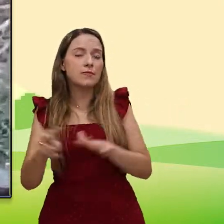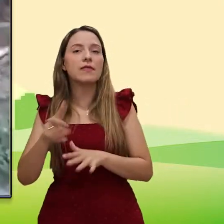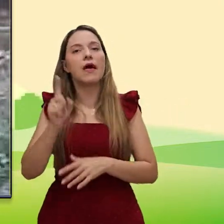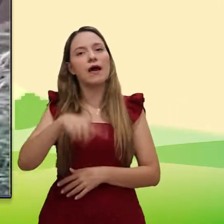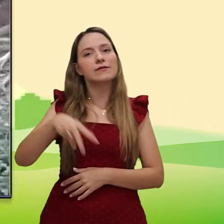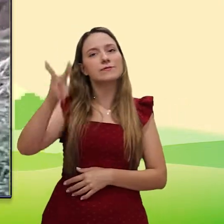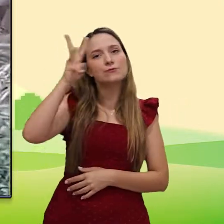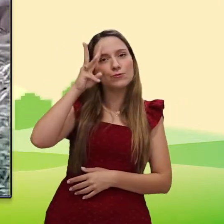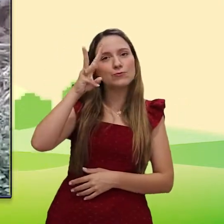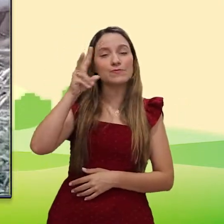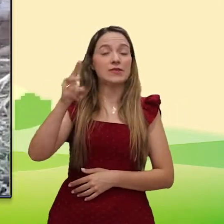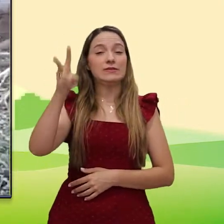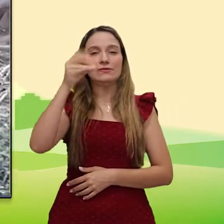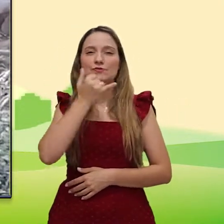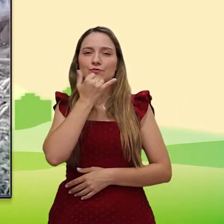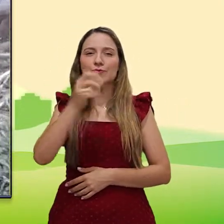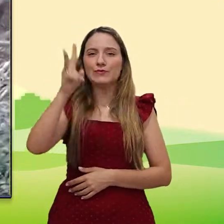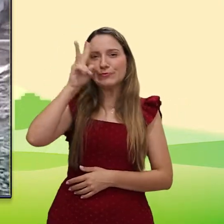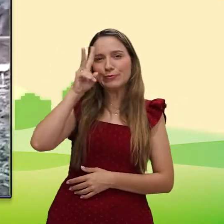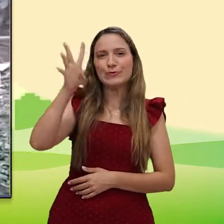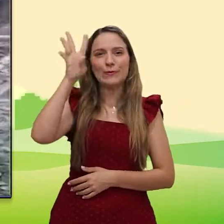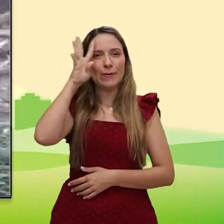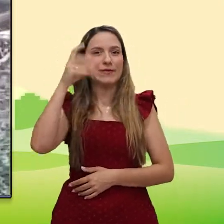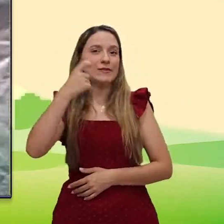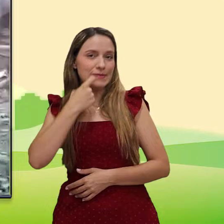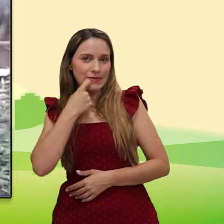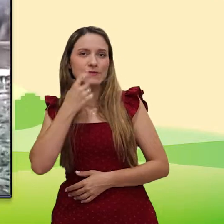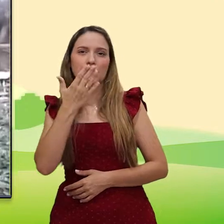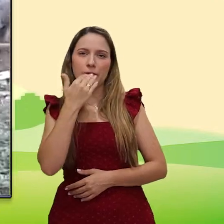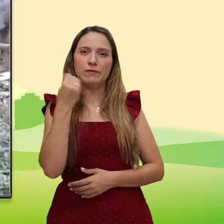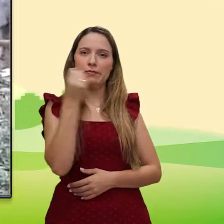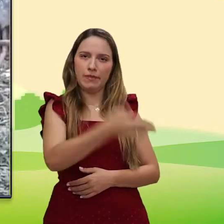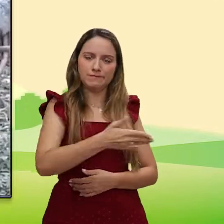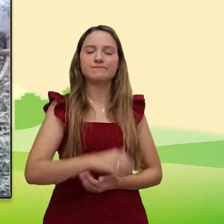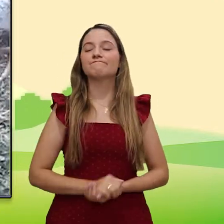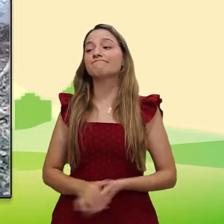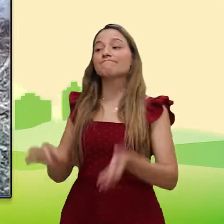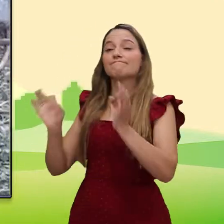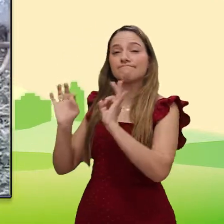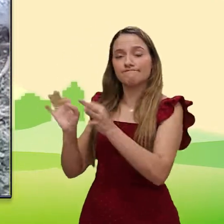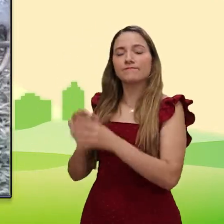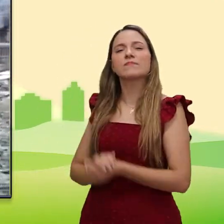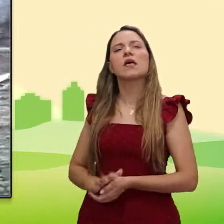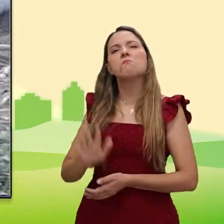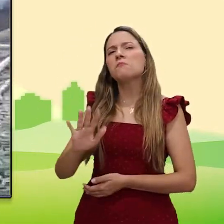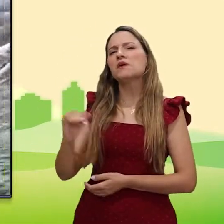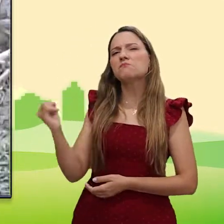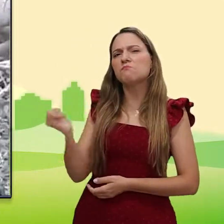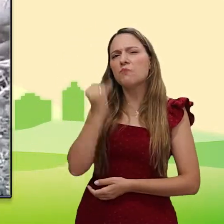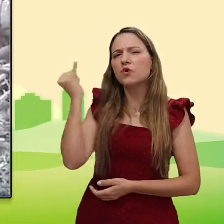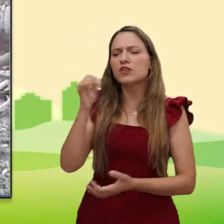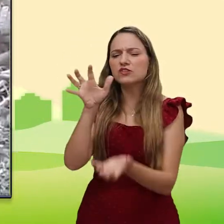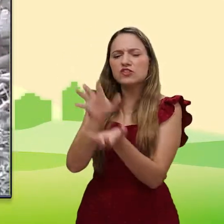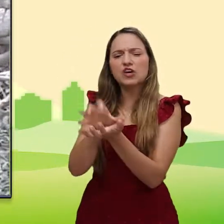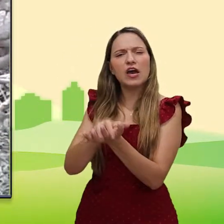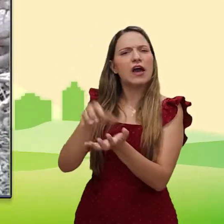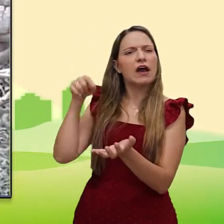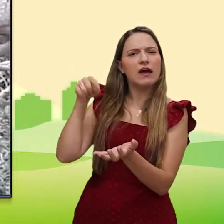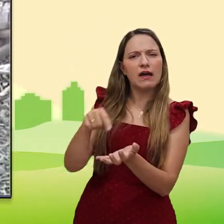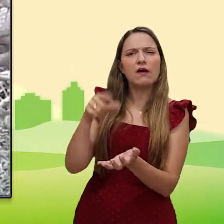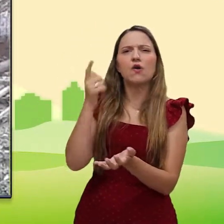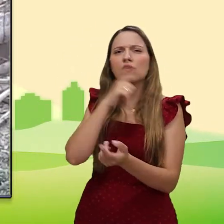então 3 vezes na semana, que é na segunda, na quarta e na sexta. Certo, muito bem. E a importância,